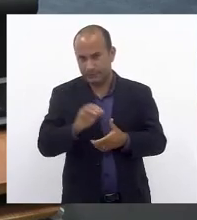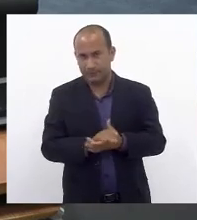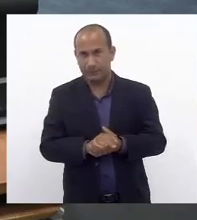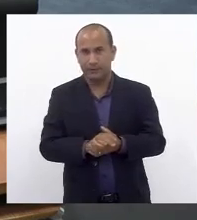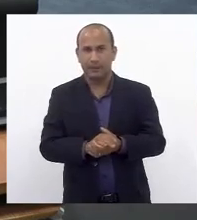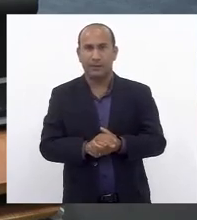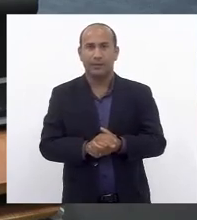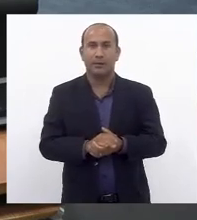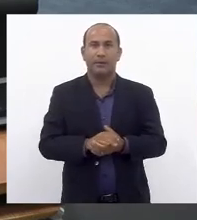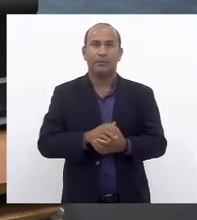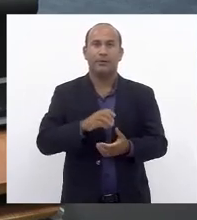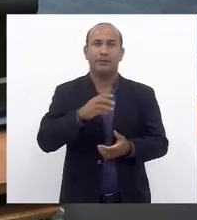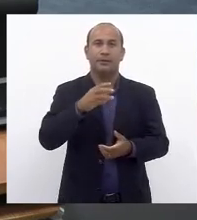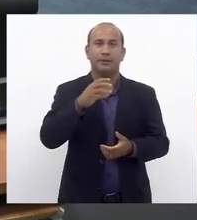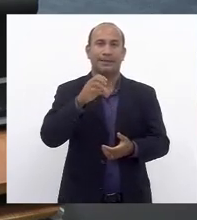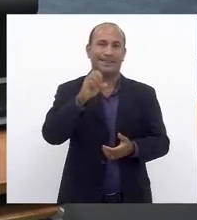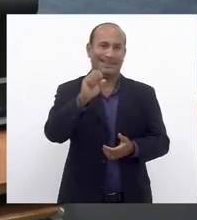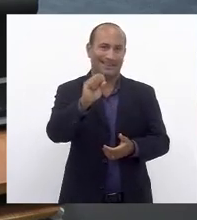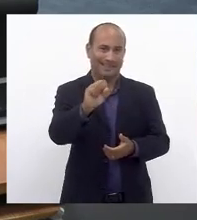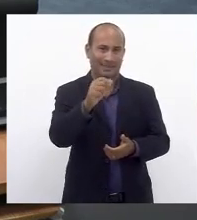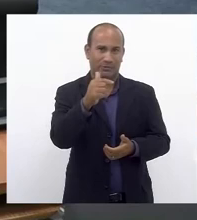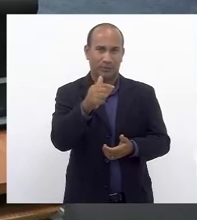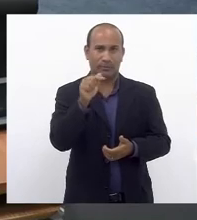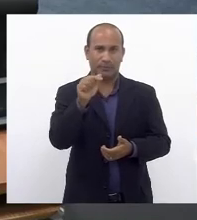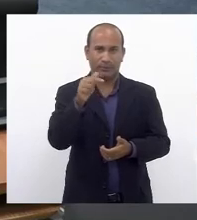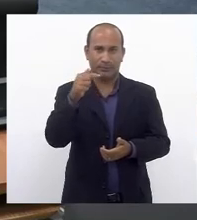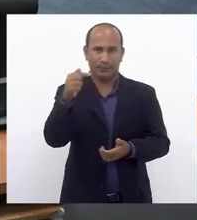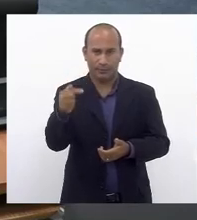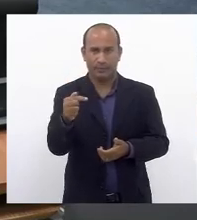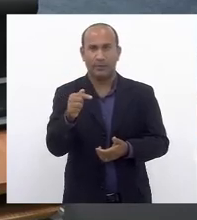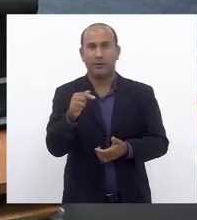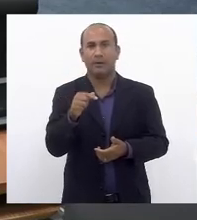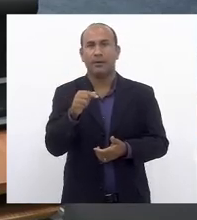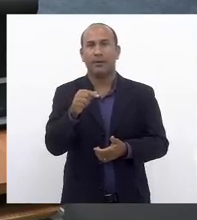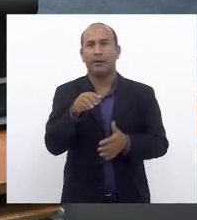será de 82,7, inferior aos